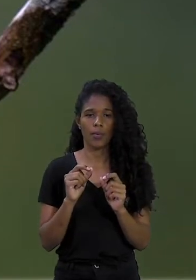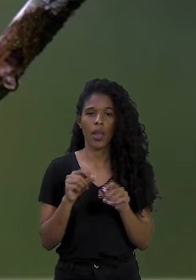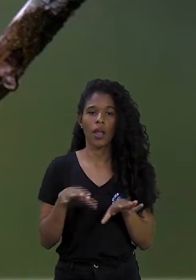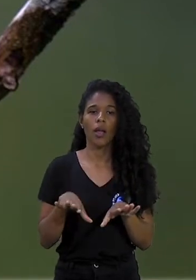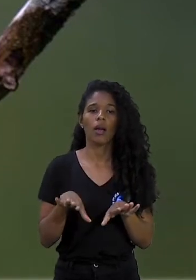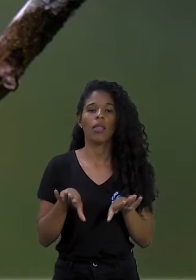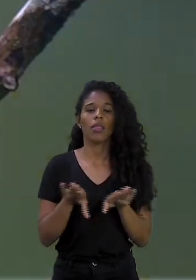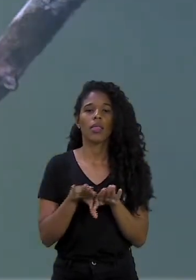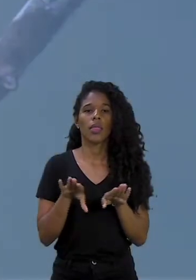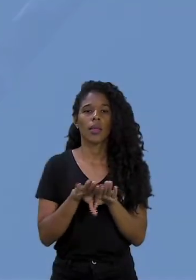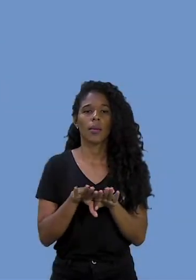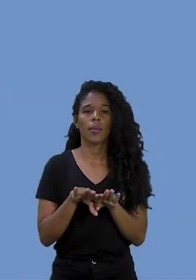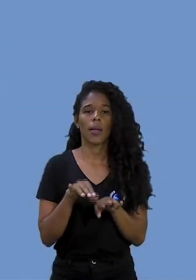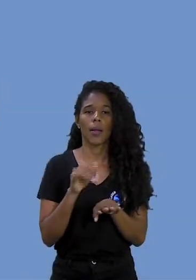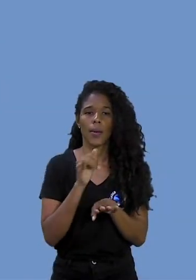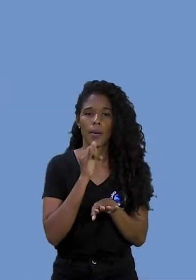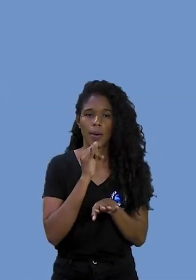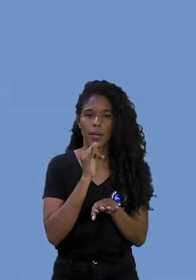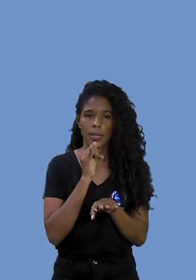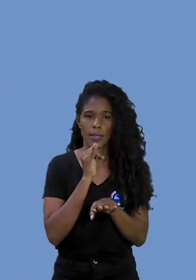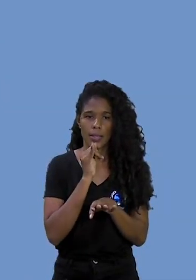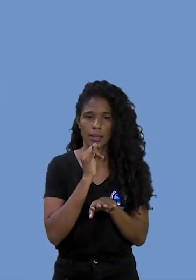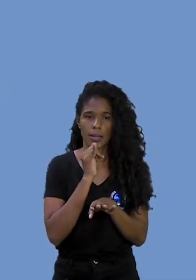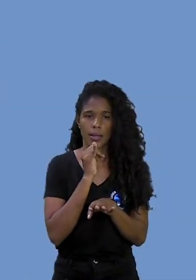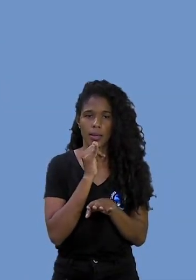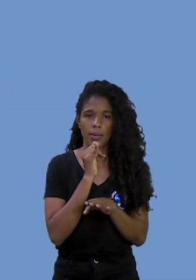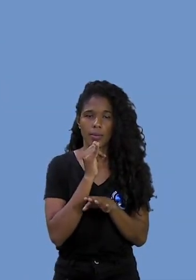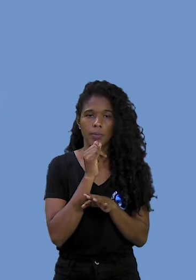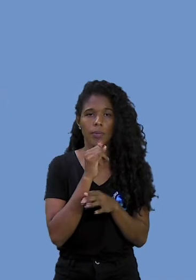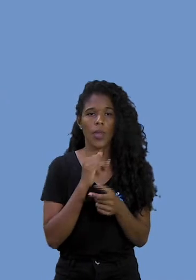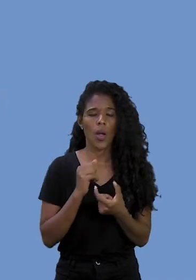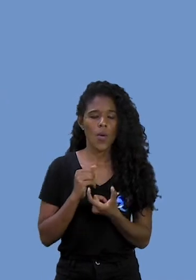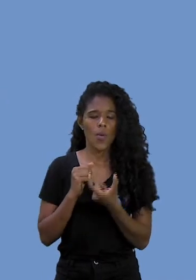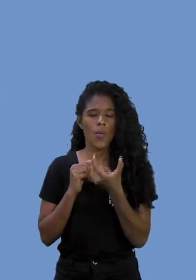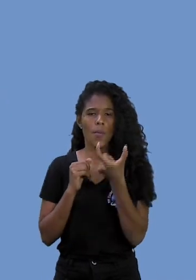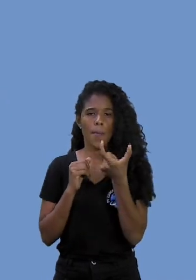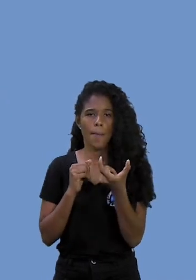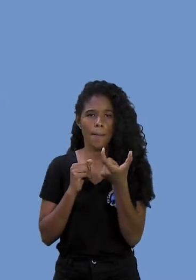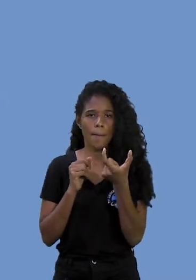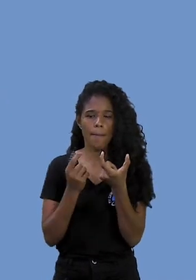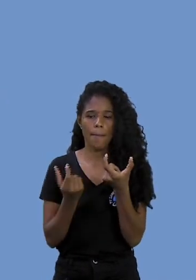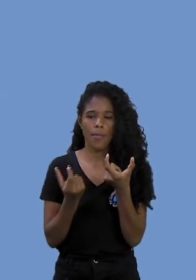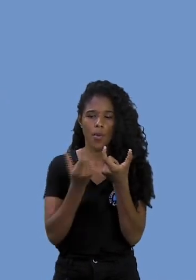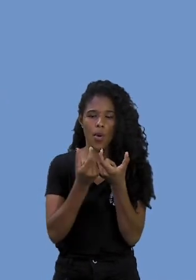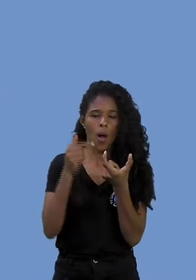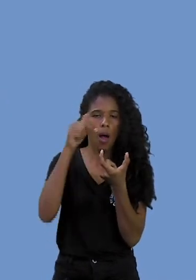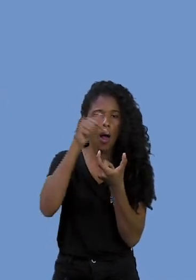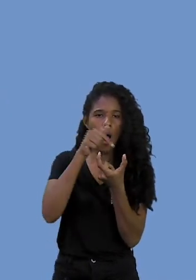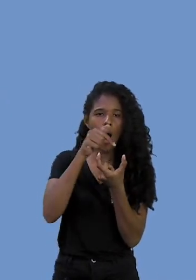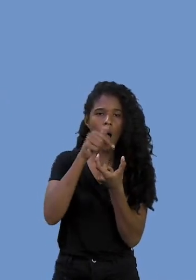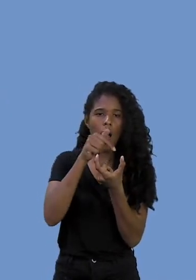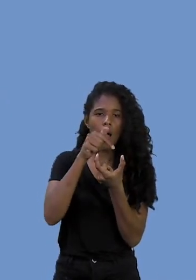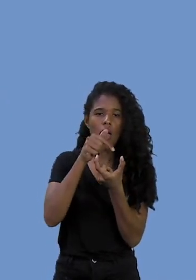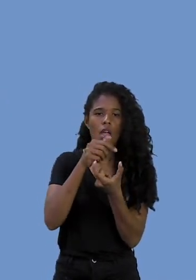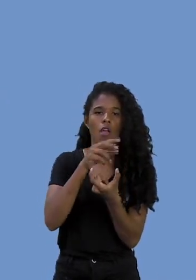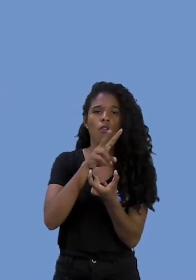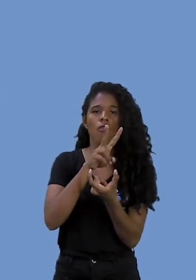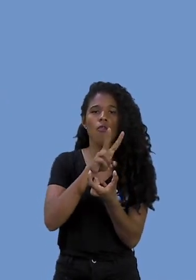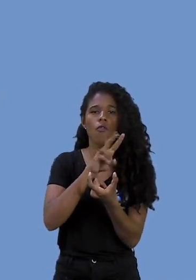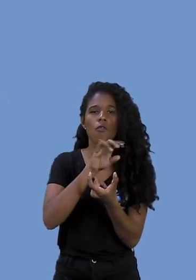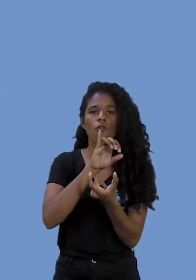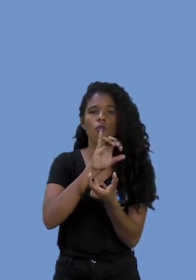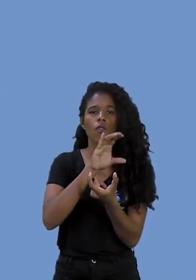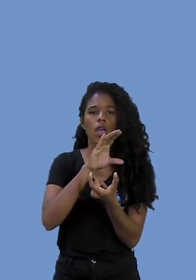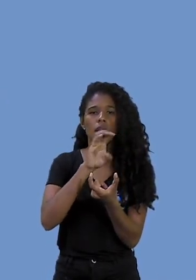prefixo vice, como, por exemplo, vice-diretor, vice-presidente. E a regrinha